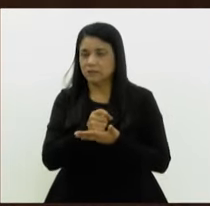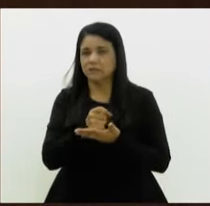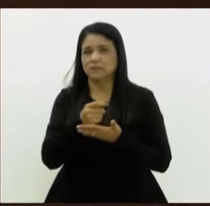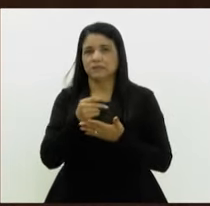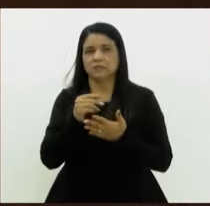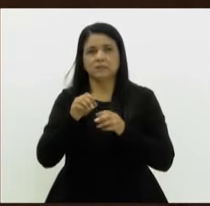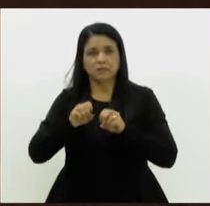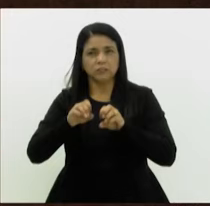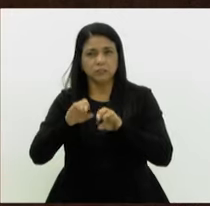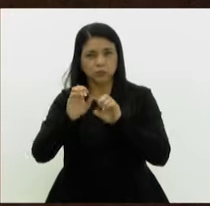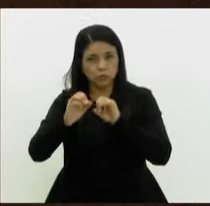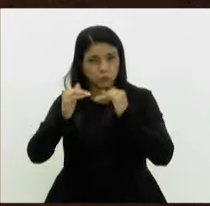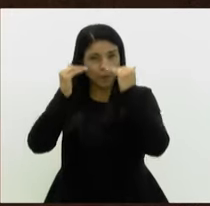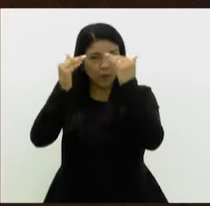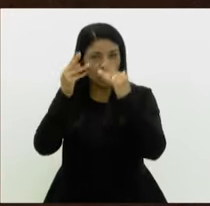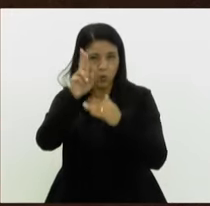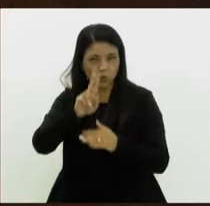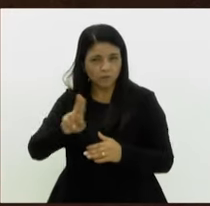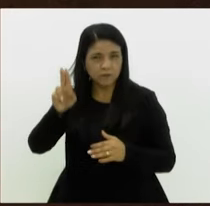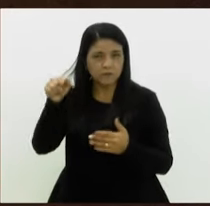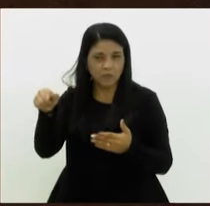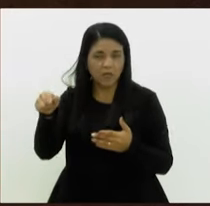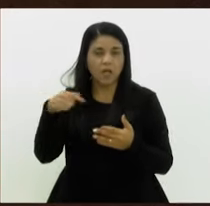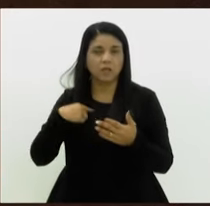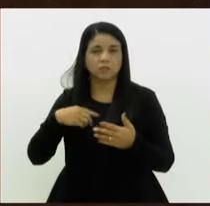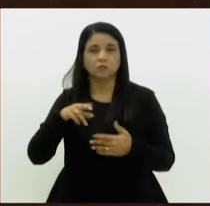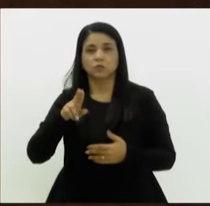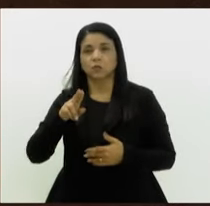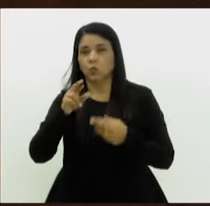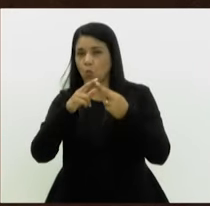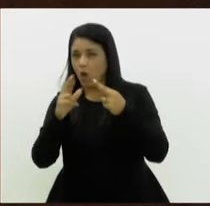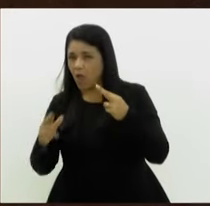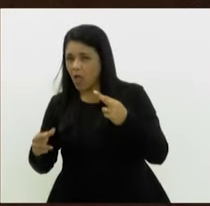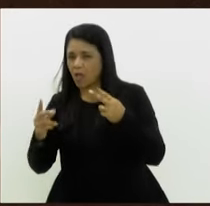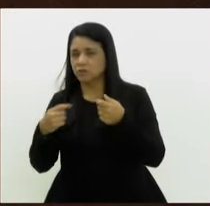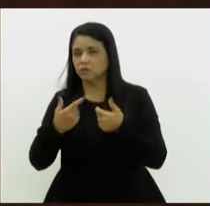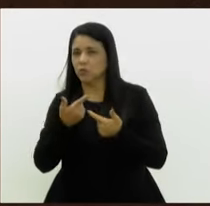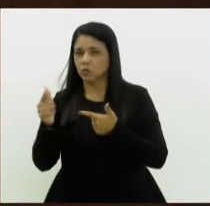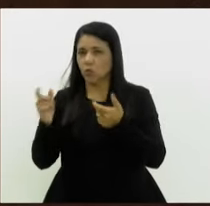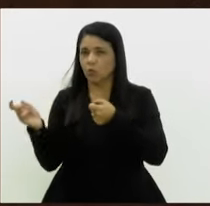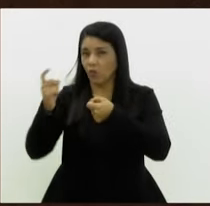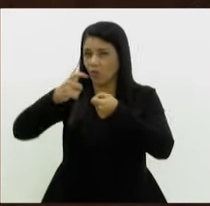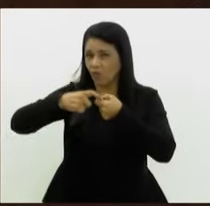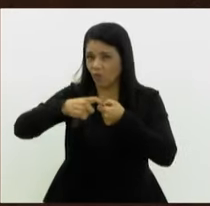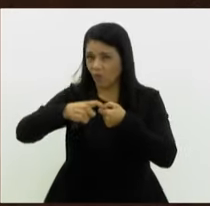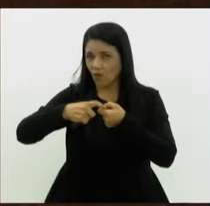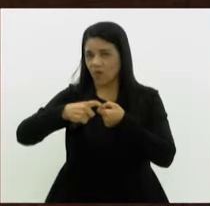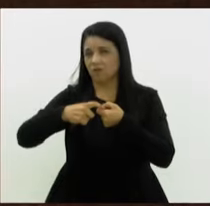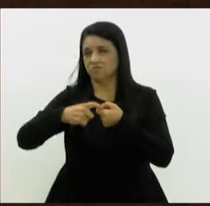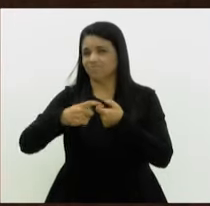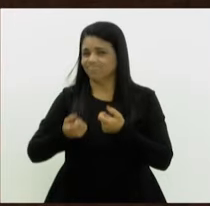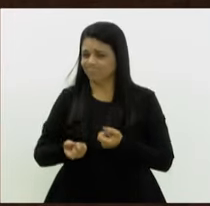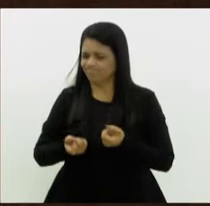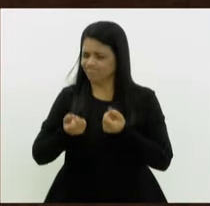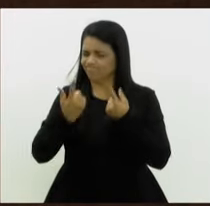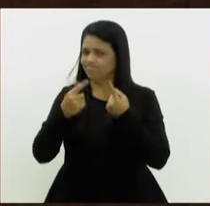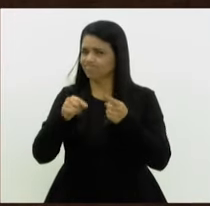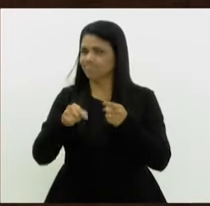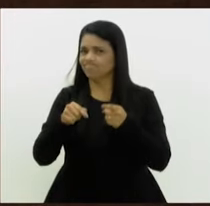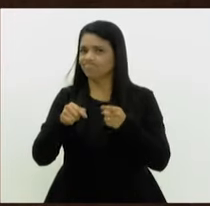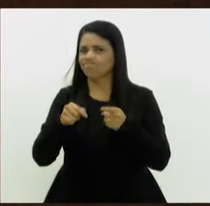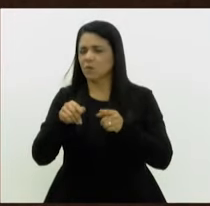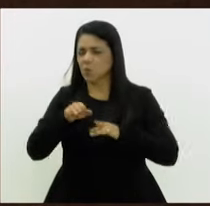superior, UERJ e outras vinculadas, isso me causa estranheza. E a gente tem que ficar